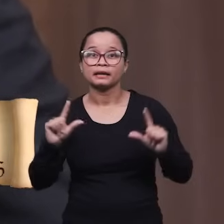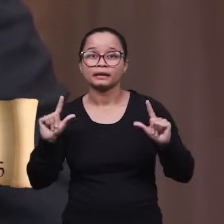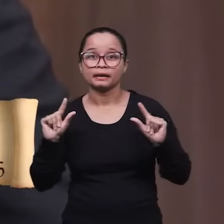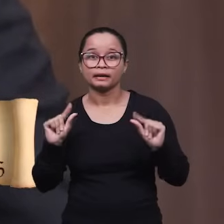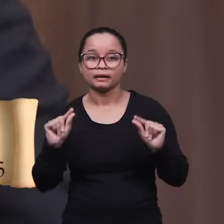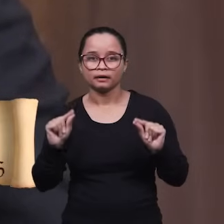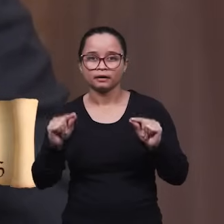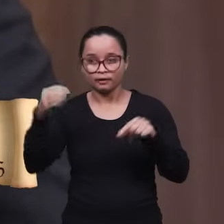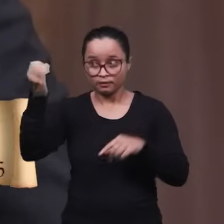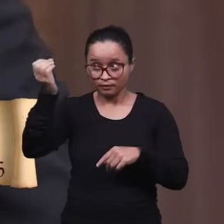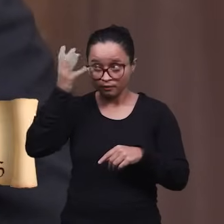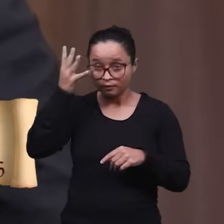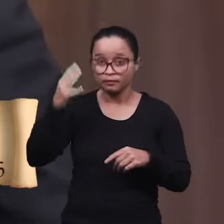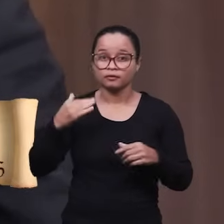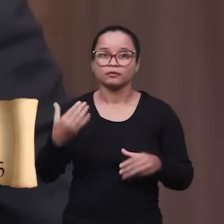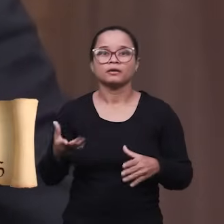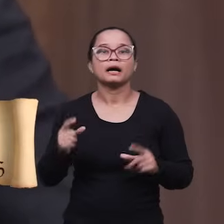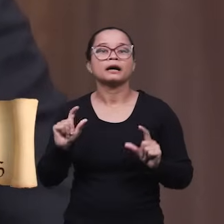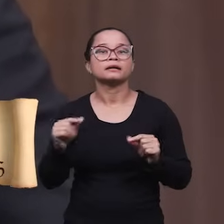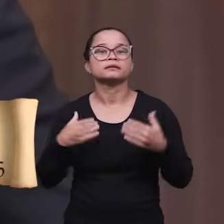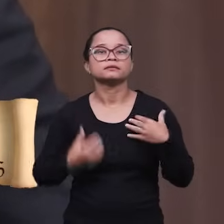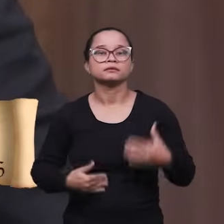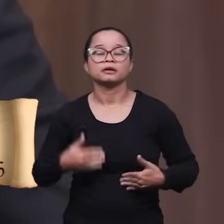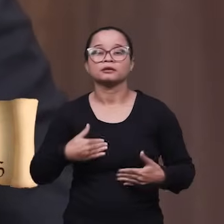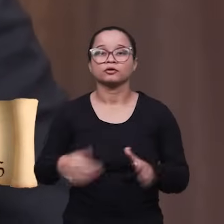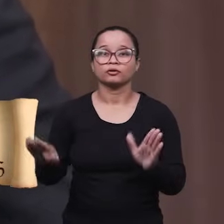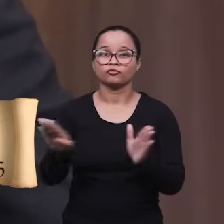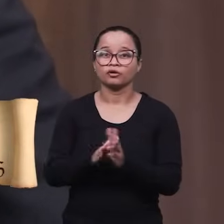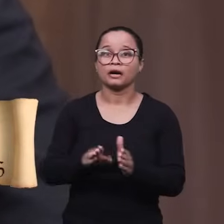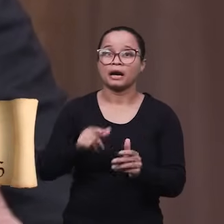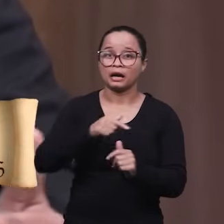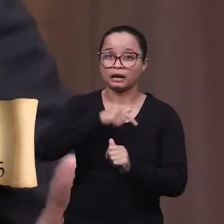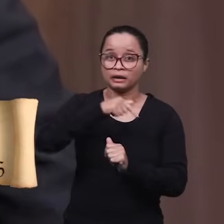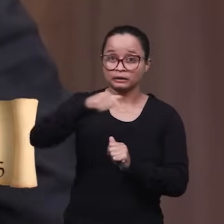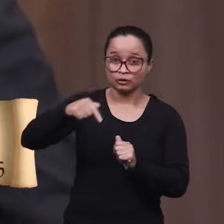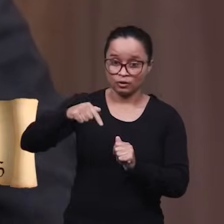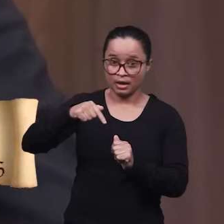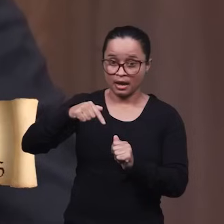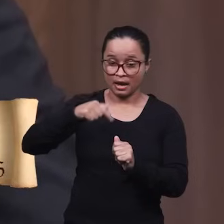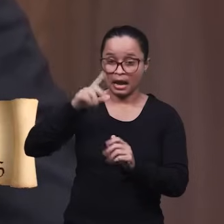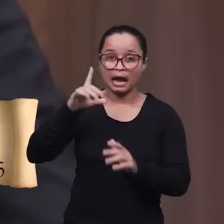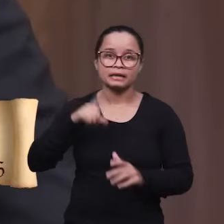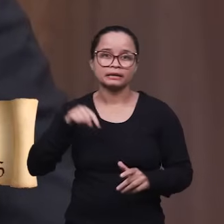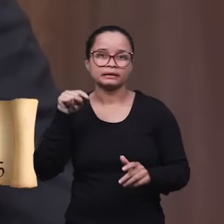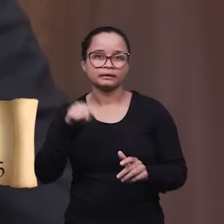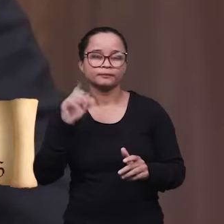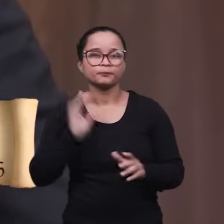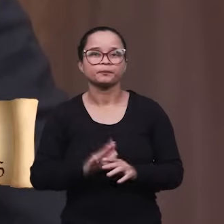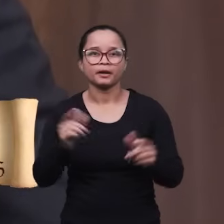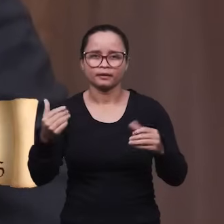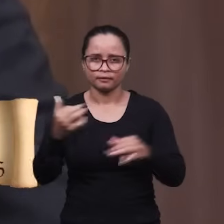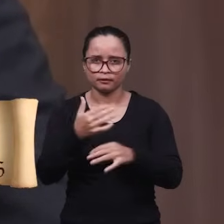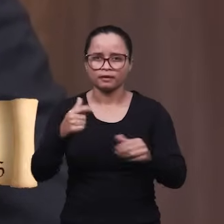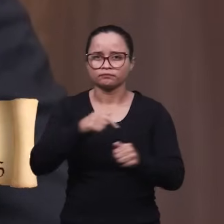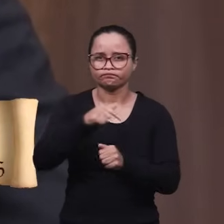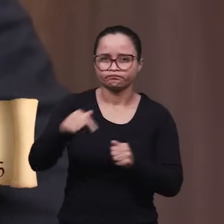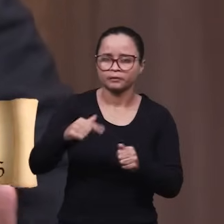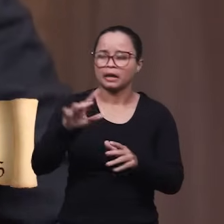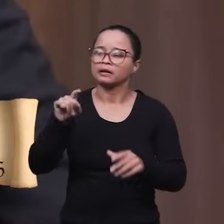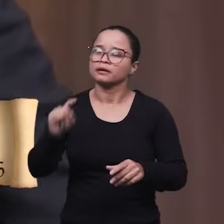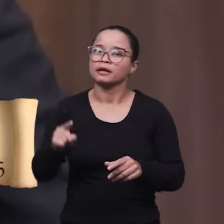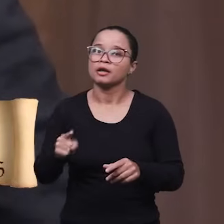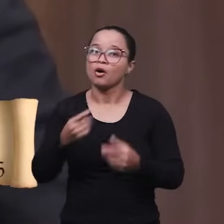Então, chegando a Antioquia, aqueles homens permaneceram por um tempo,